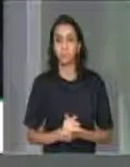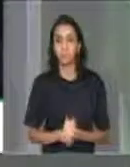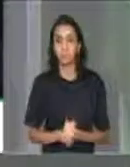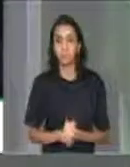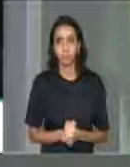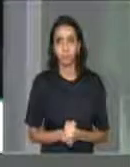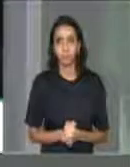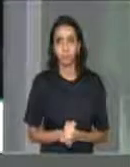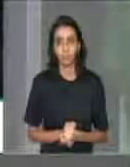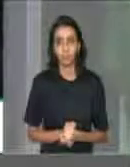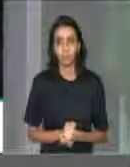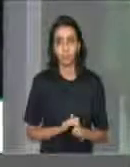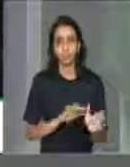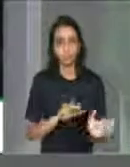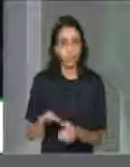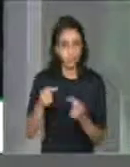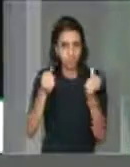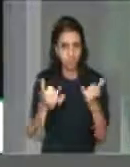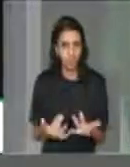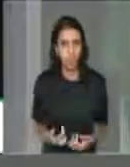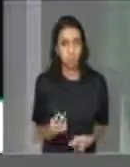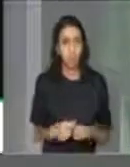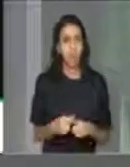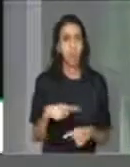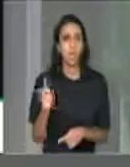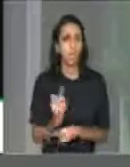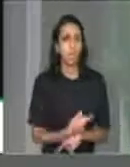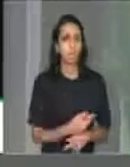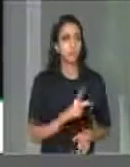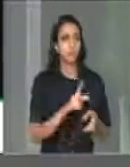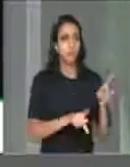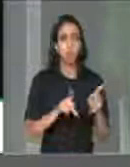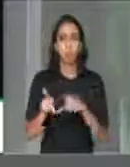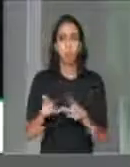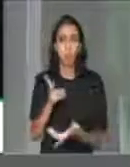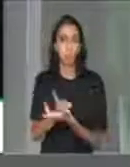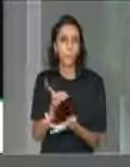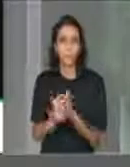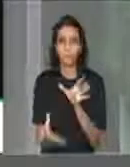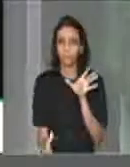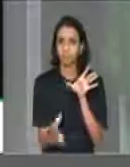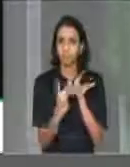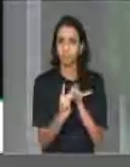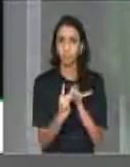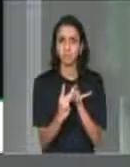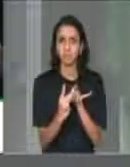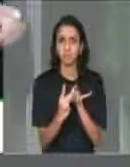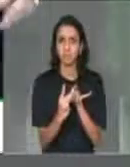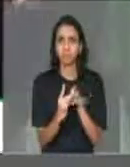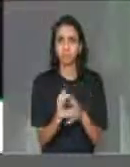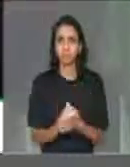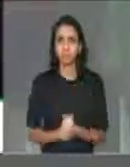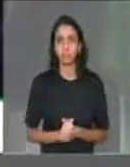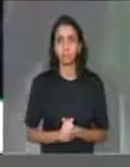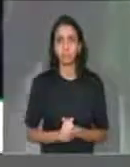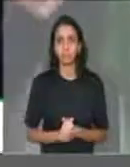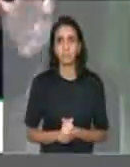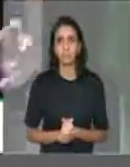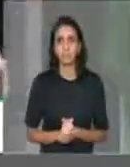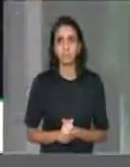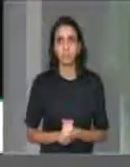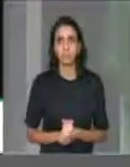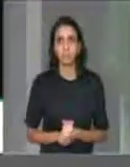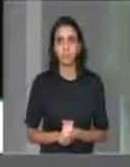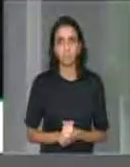Falo isso porque nós somos do mesmo povo, e já pertencemos a uma grande região